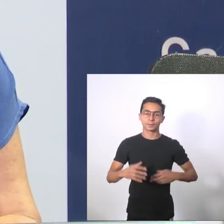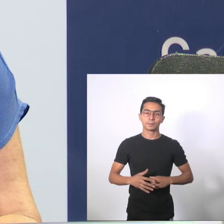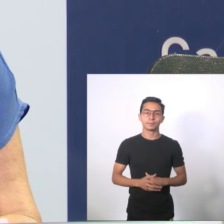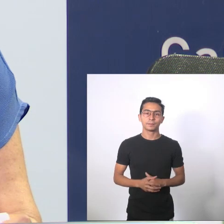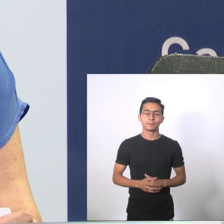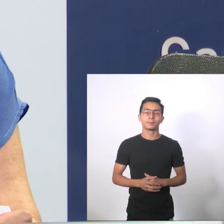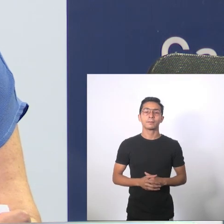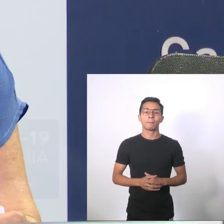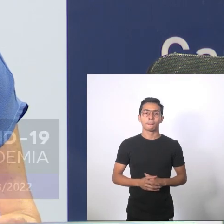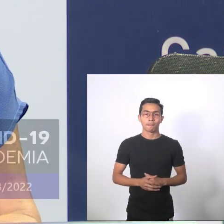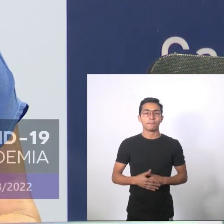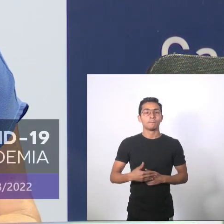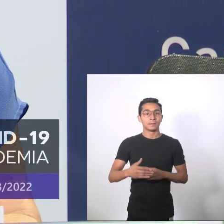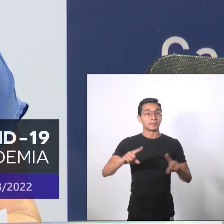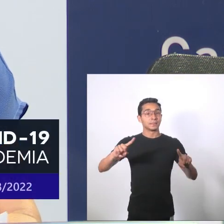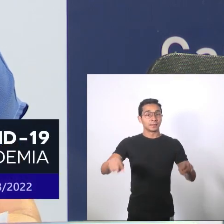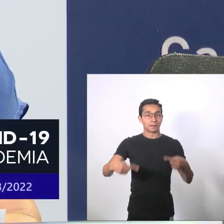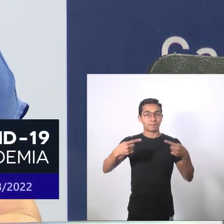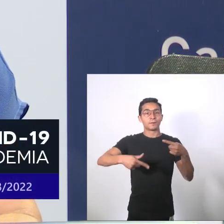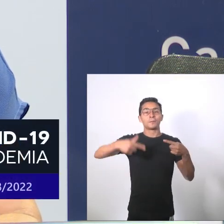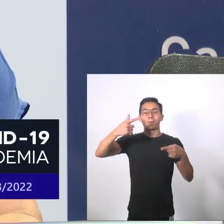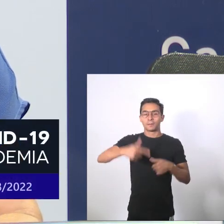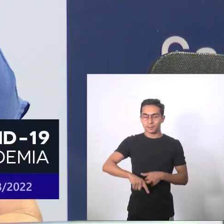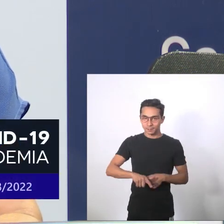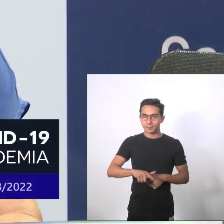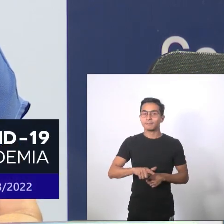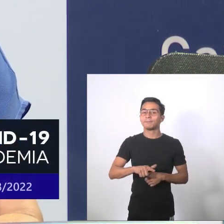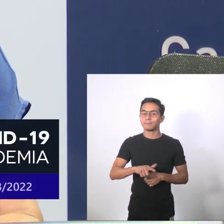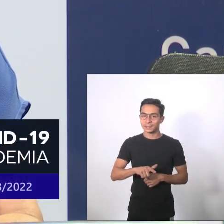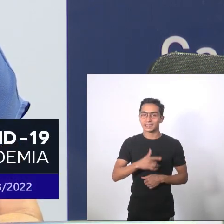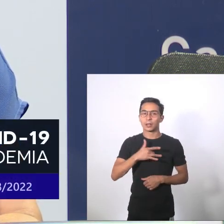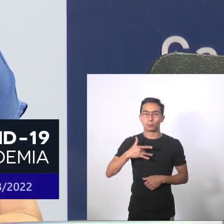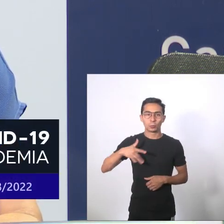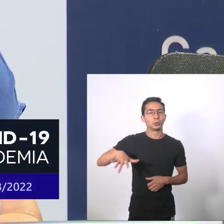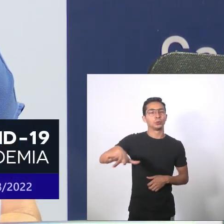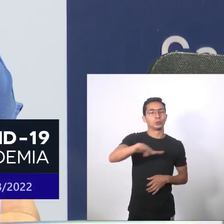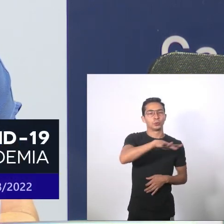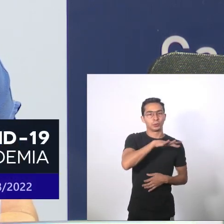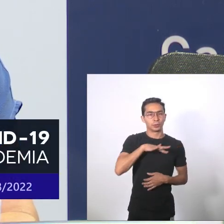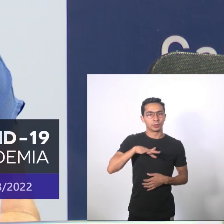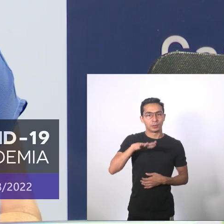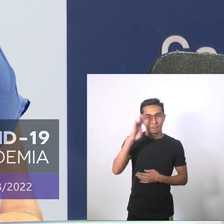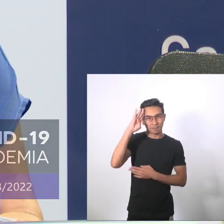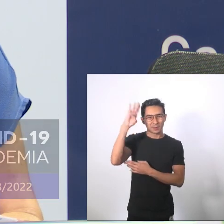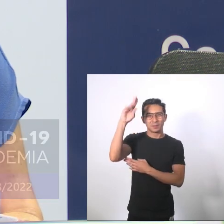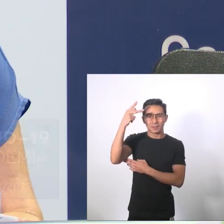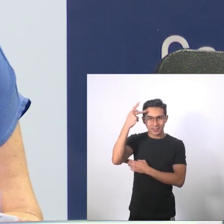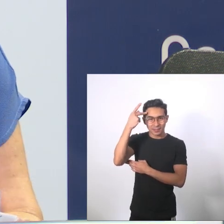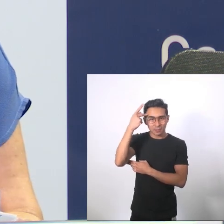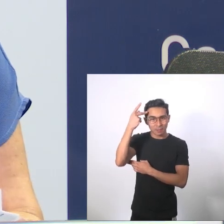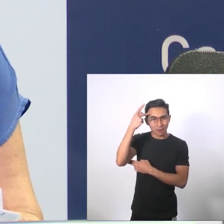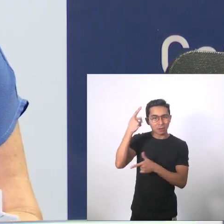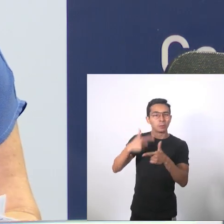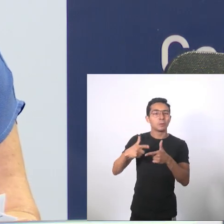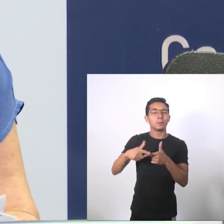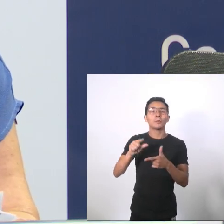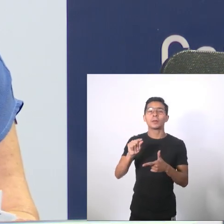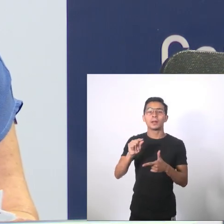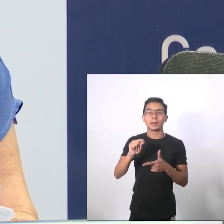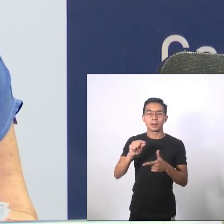um desafio que se apresenta à saúde pública, sobretudo na cidade de São Paulo, que é a questão